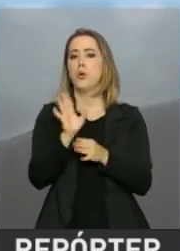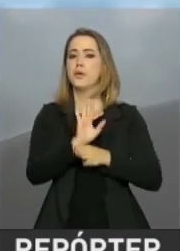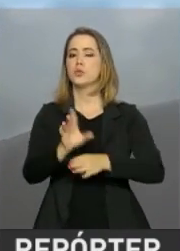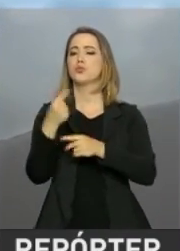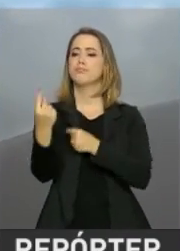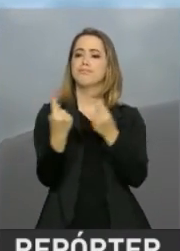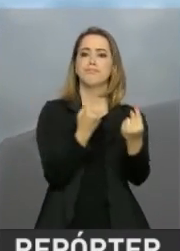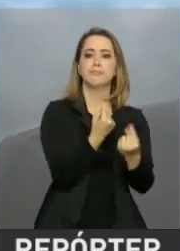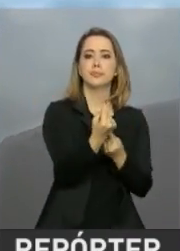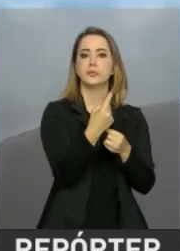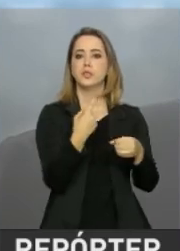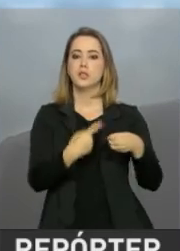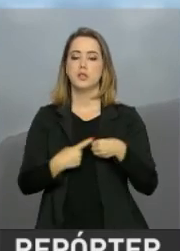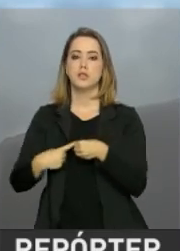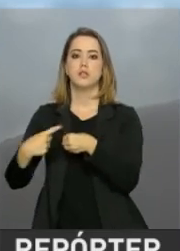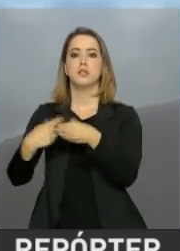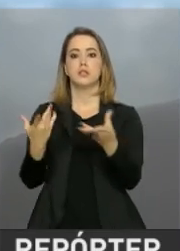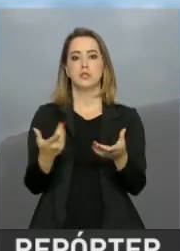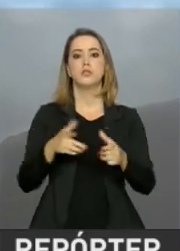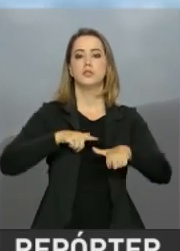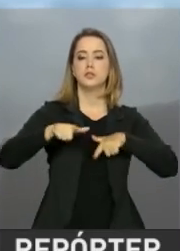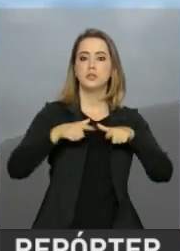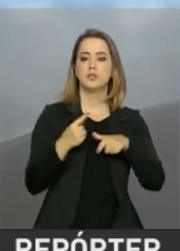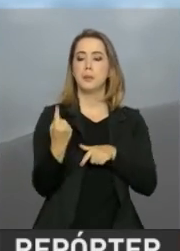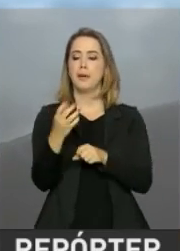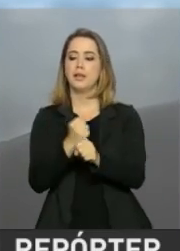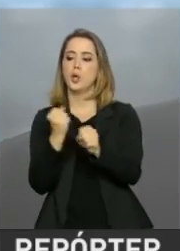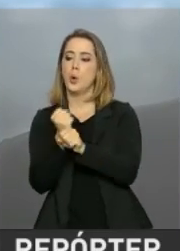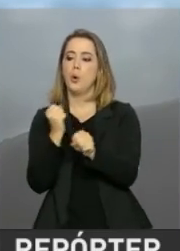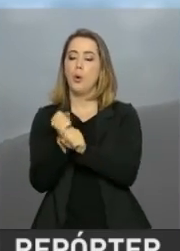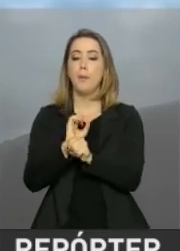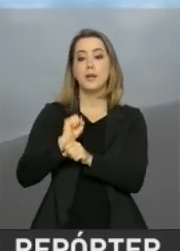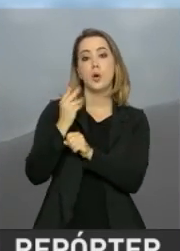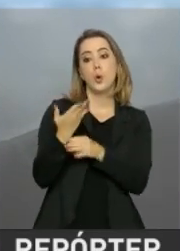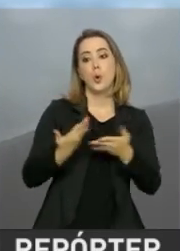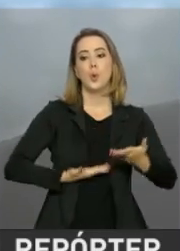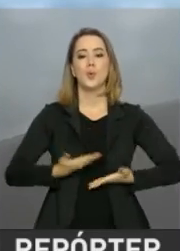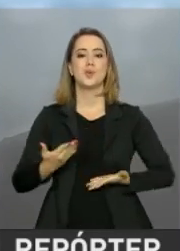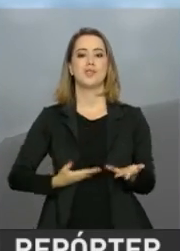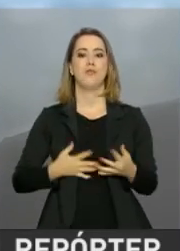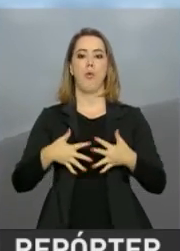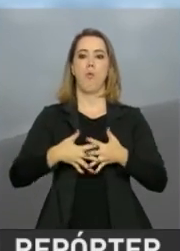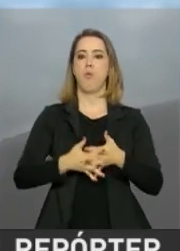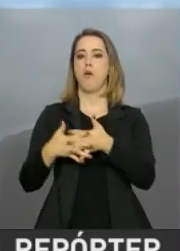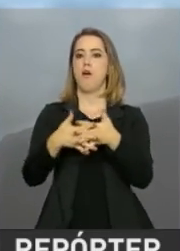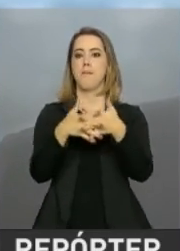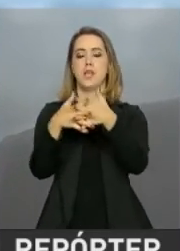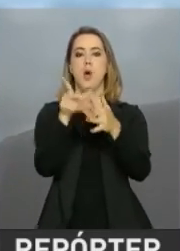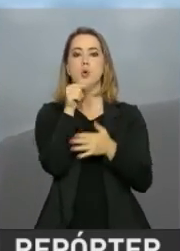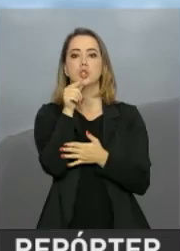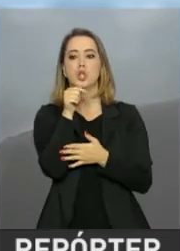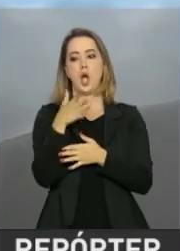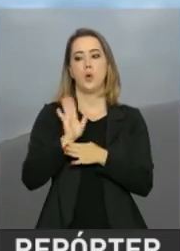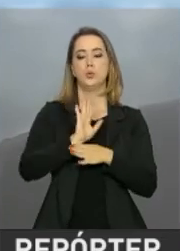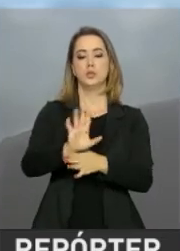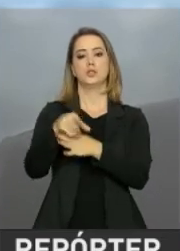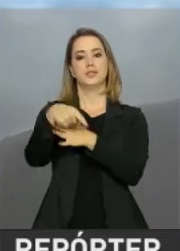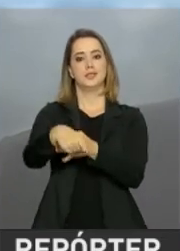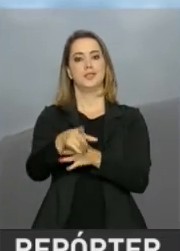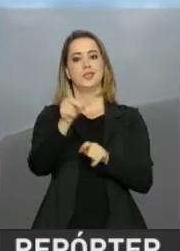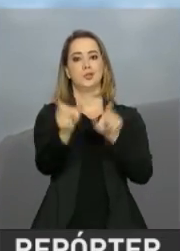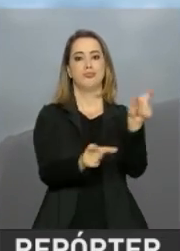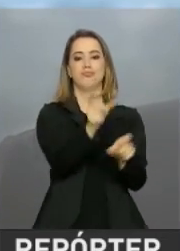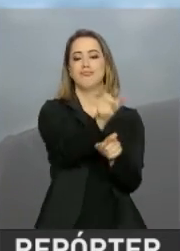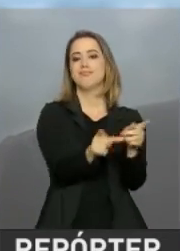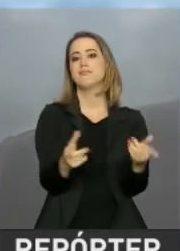de ações seja de intervenções em obras seja em serviços como carros pipa que abastecem cisternas espalhadas